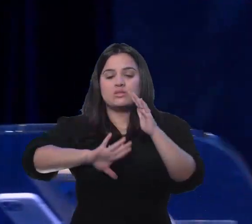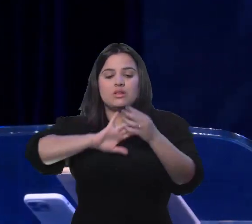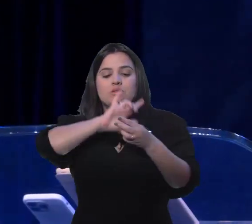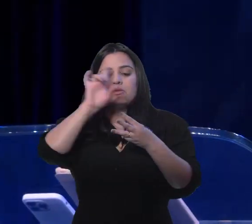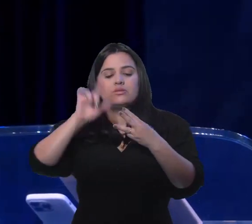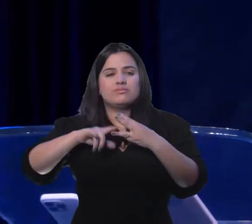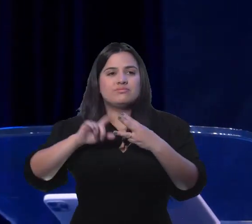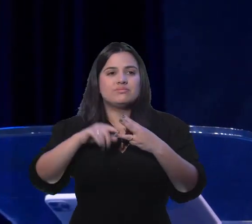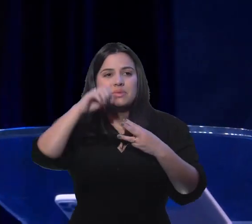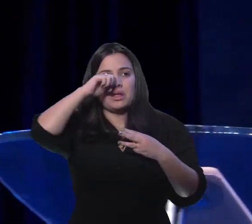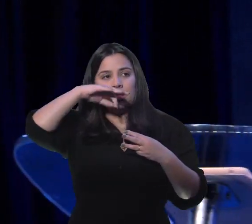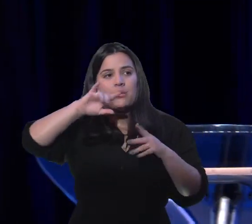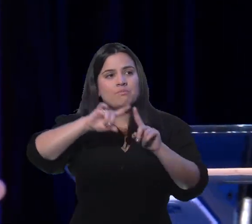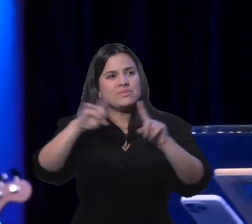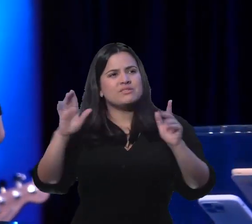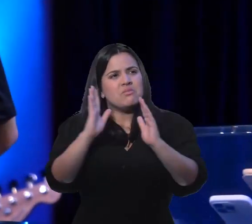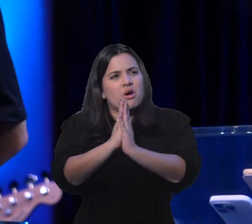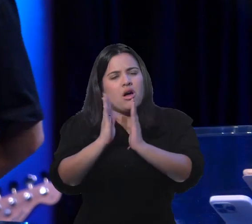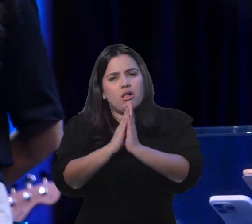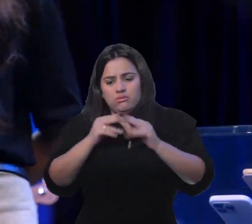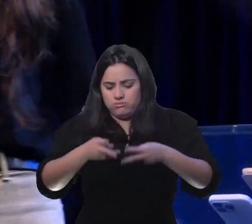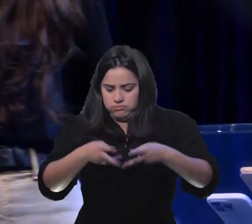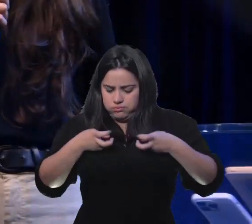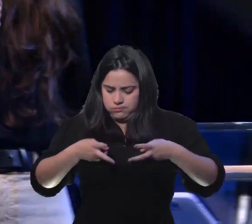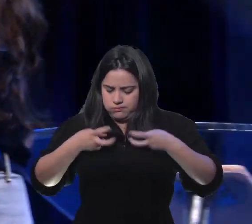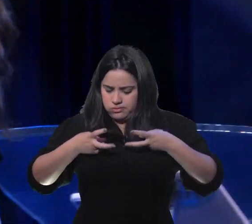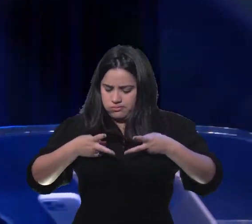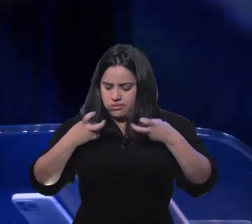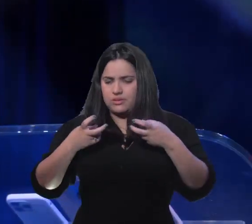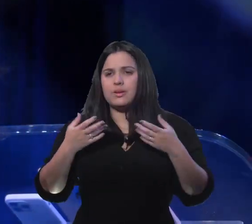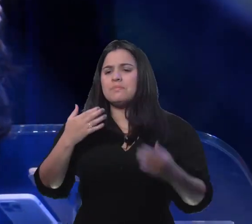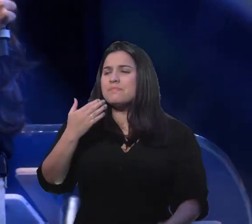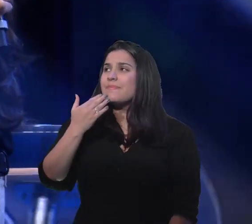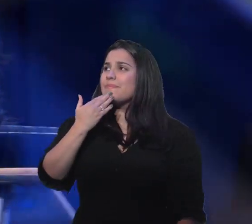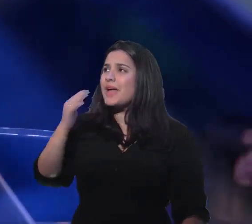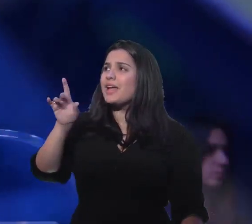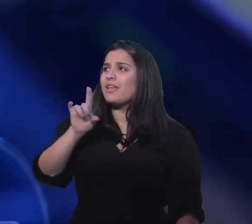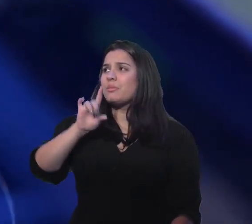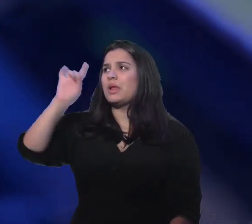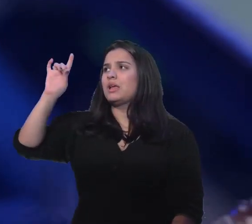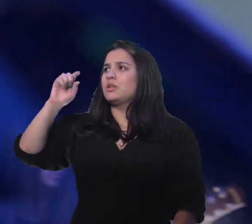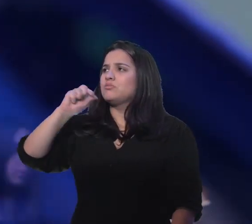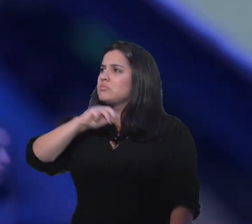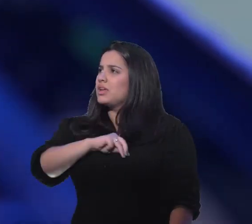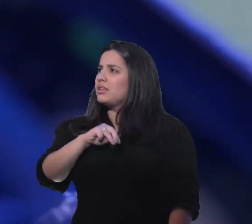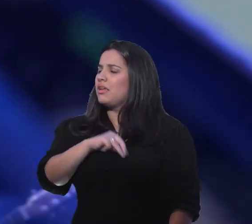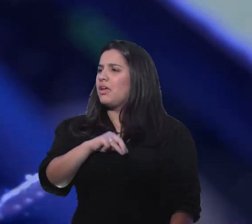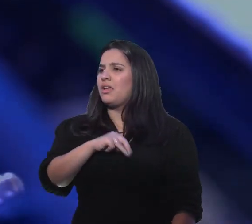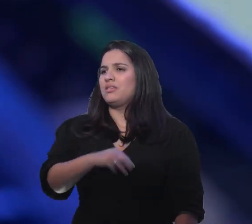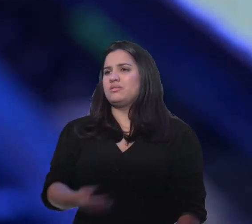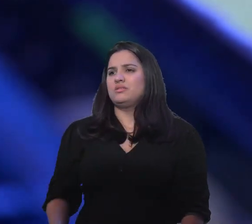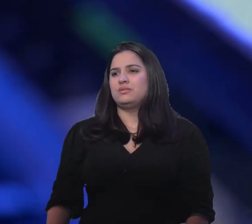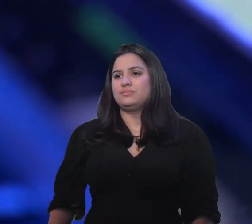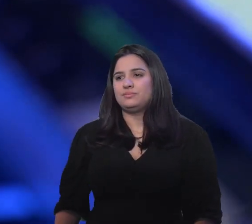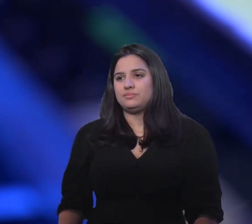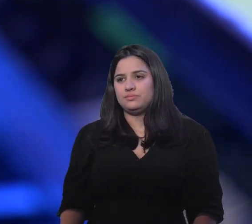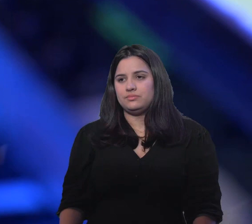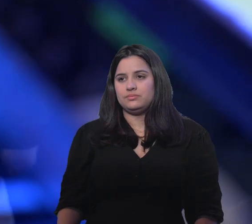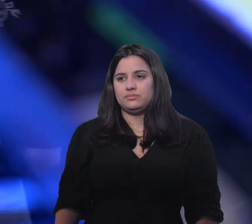teus olhos e sonda o seu coração. Peça para que o Espírito Santo ministre no teu coração agora.